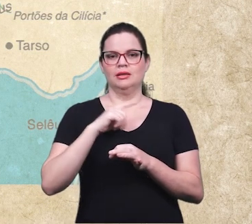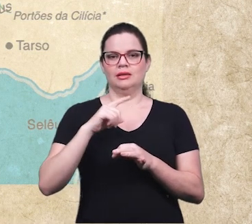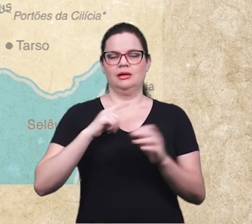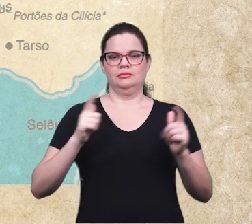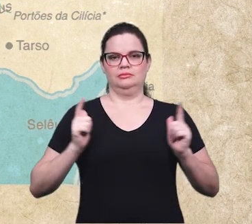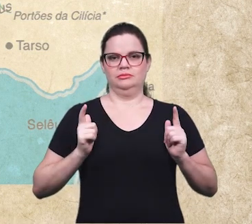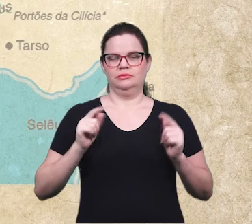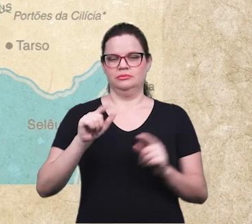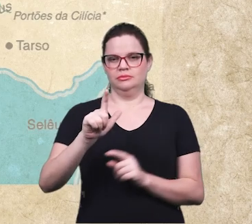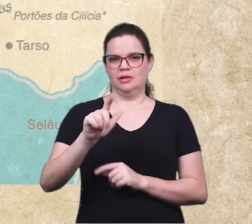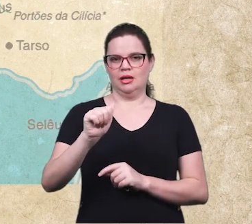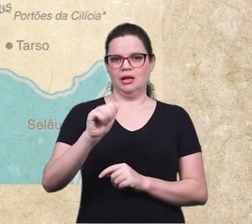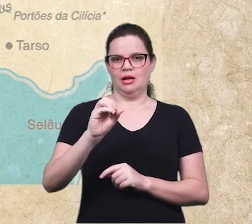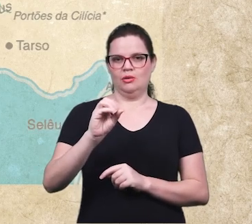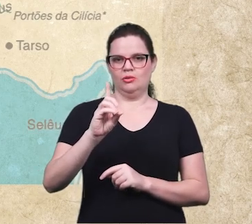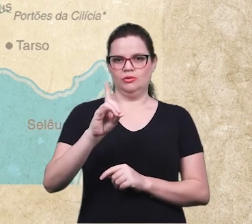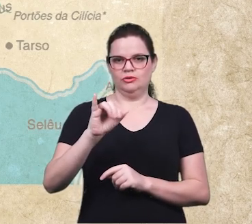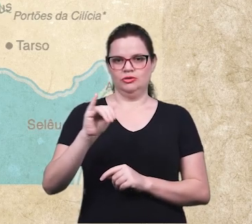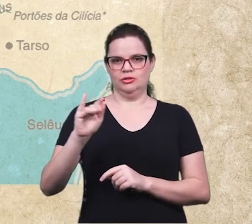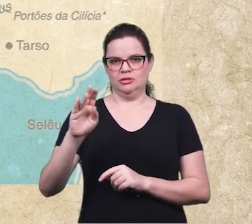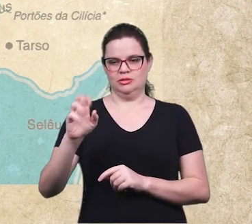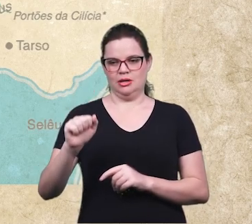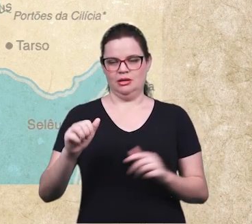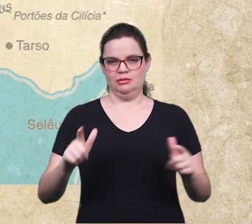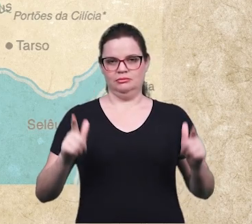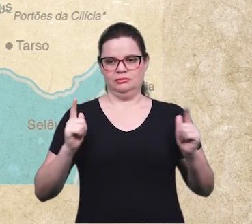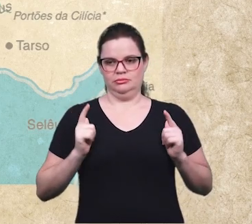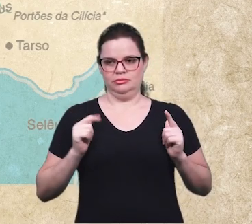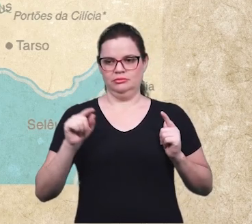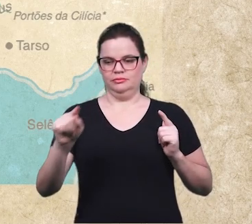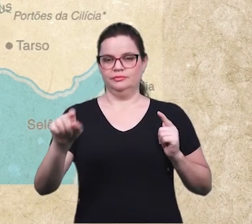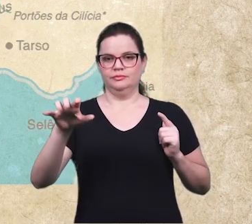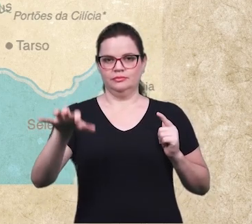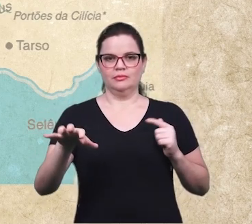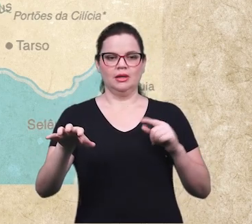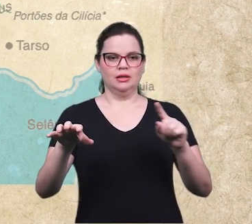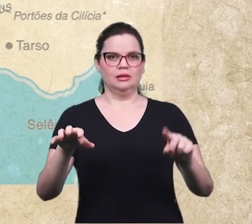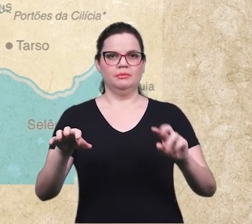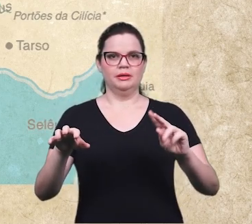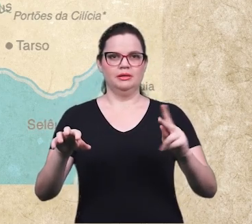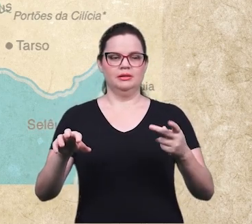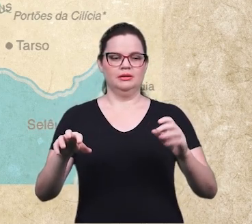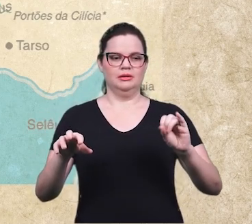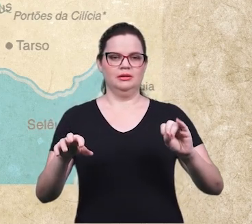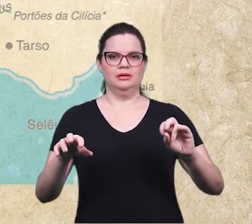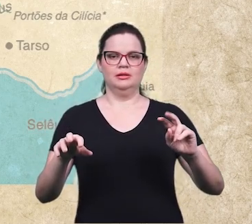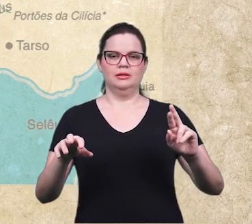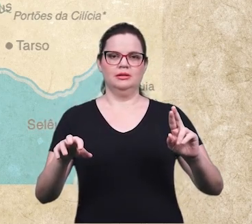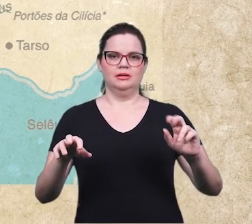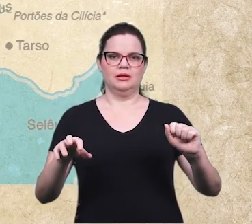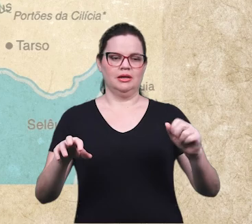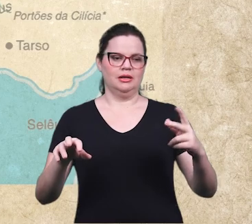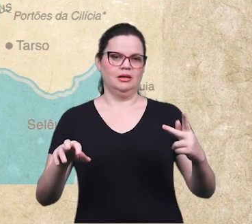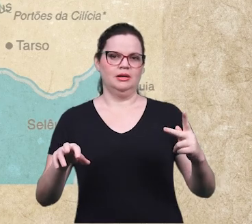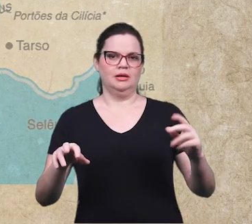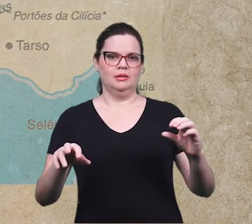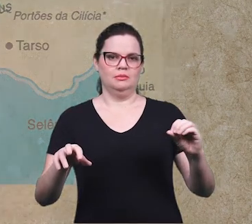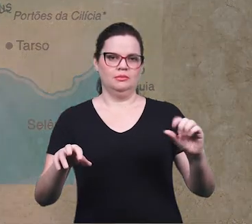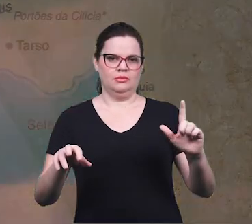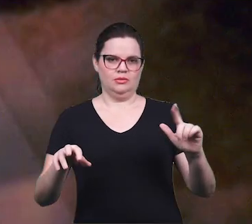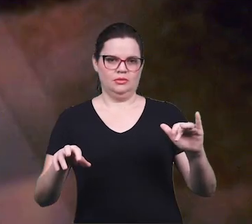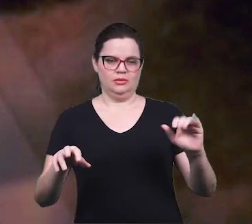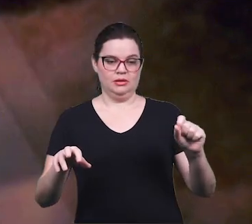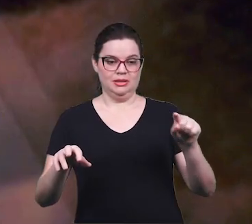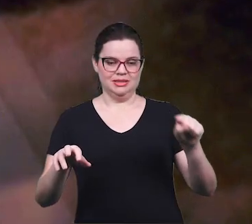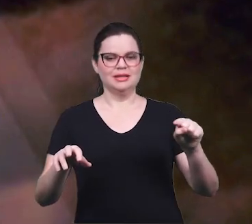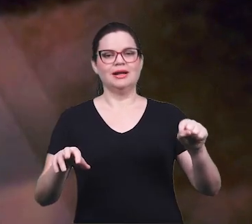Laodiceia, e temos Hierápolis. Hierápolis era uma cidade muito interessante na época